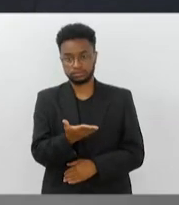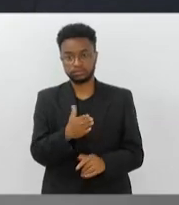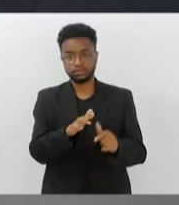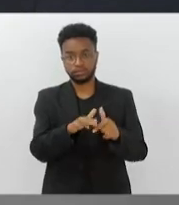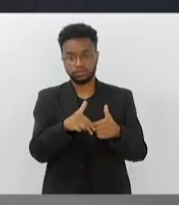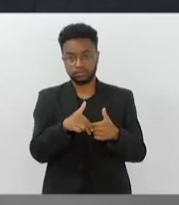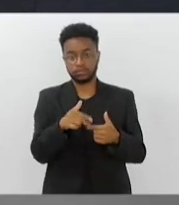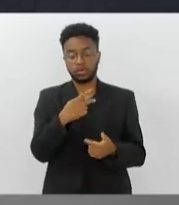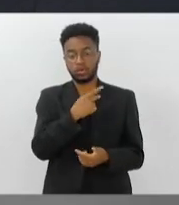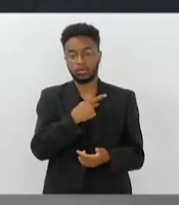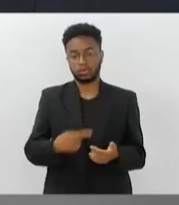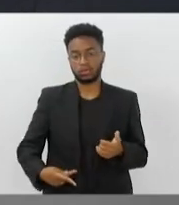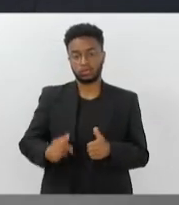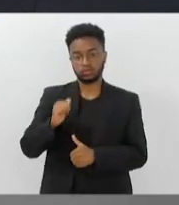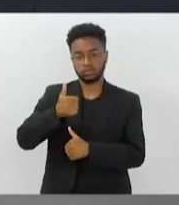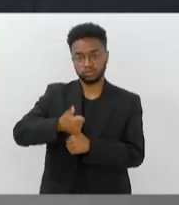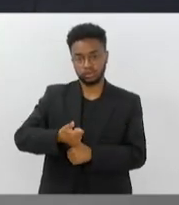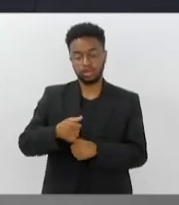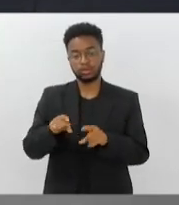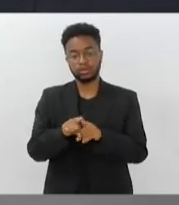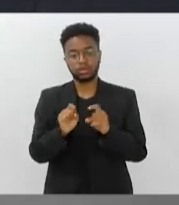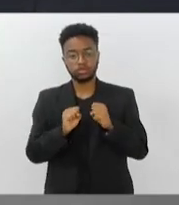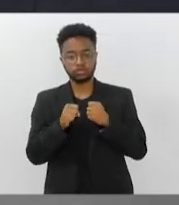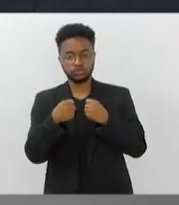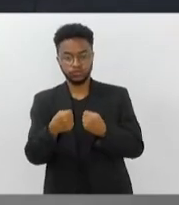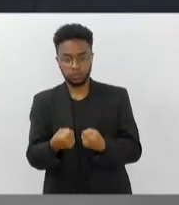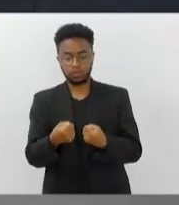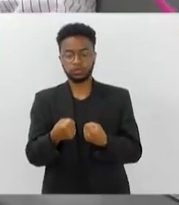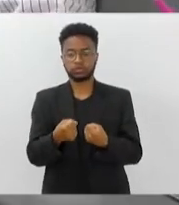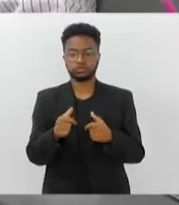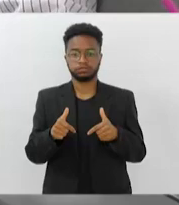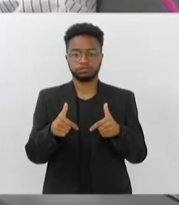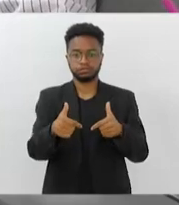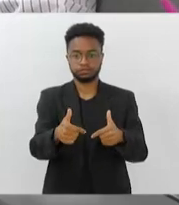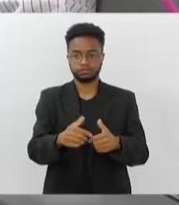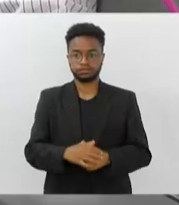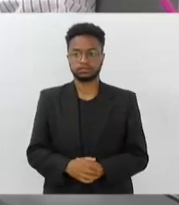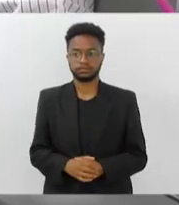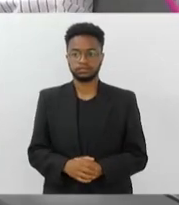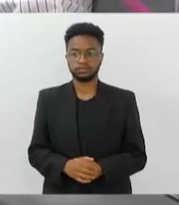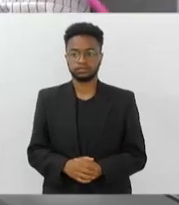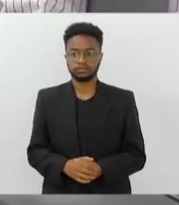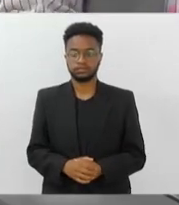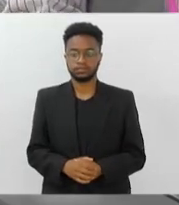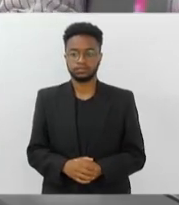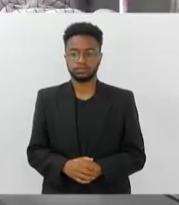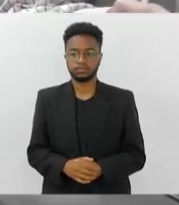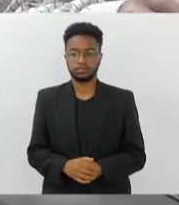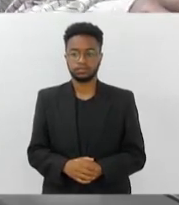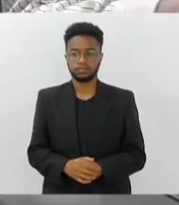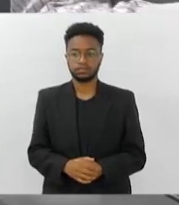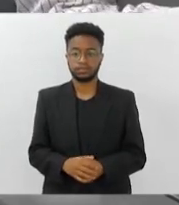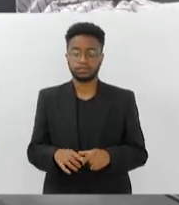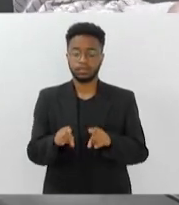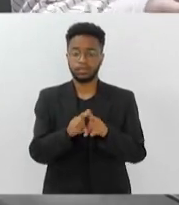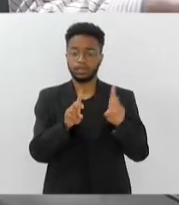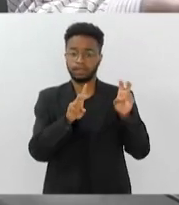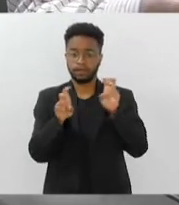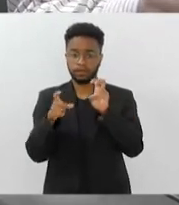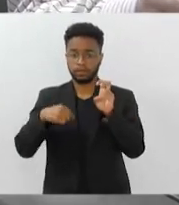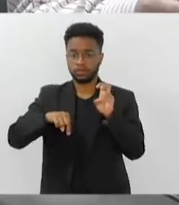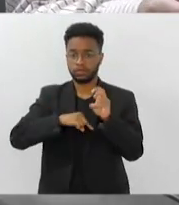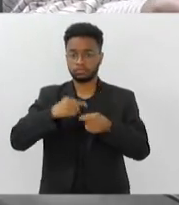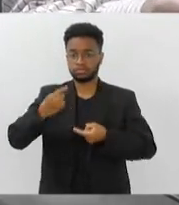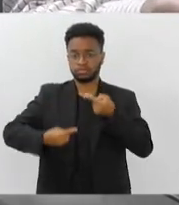pela presidência, pela celeridade, pelo esforço. E acho que aquelas questões que nós levantamos